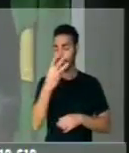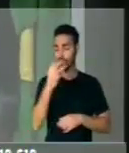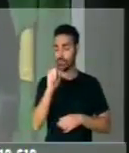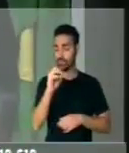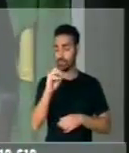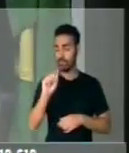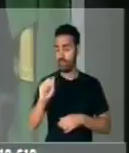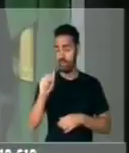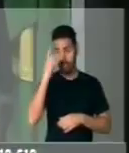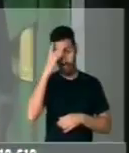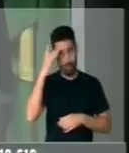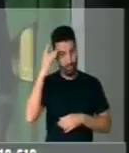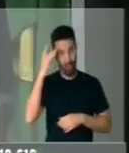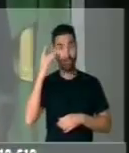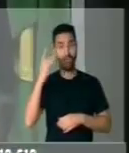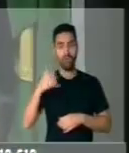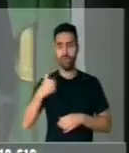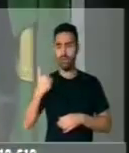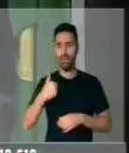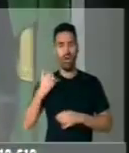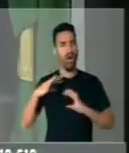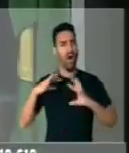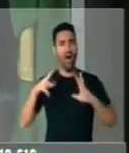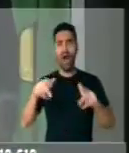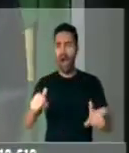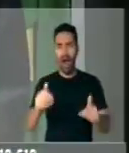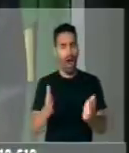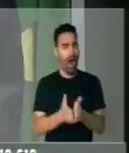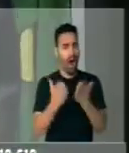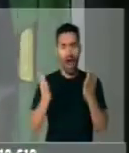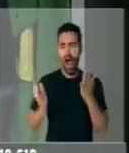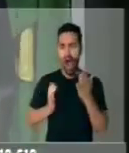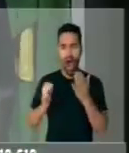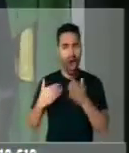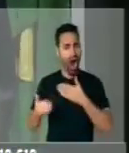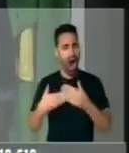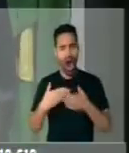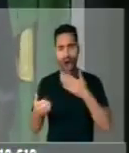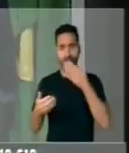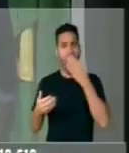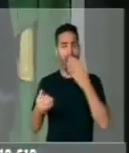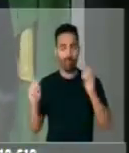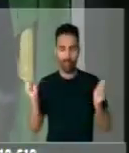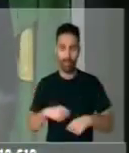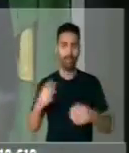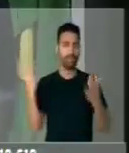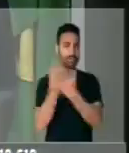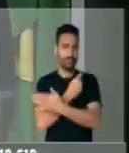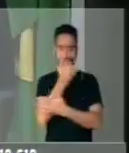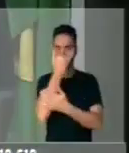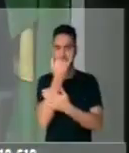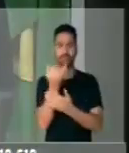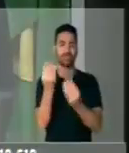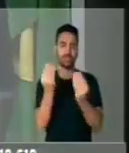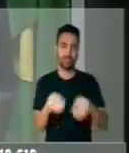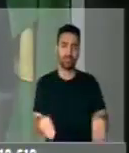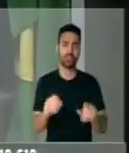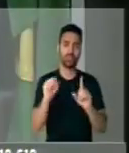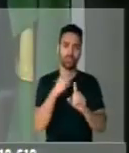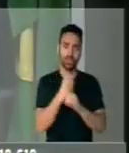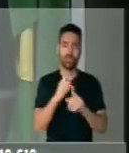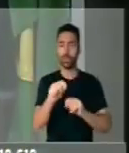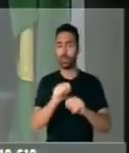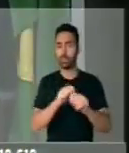mil pessoas de todas as idades e níveis socioeconômicos e pode acarretar significativos impactos sociais e econômicos